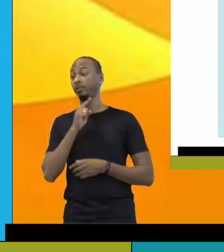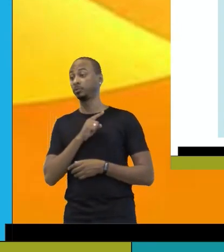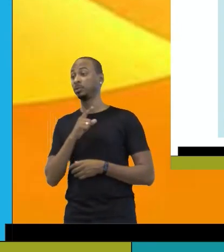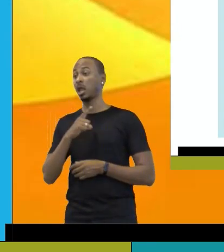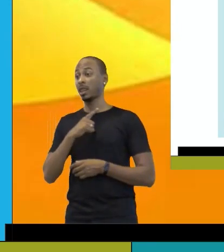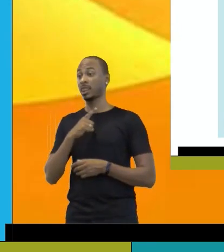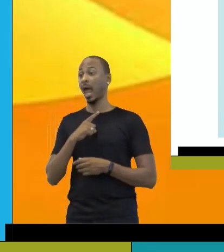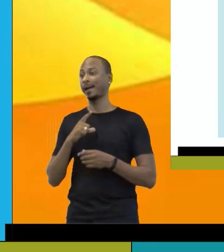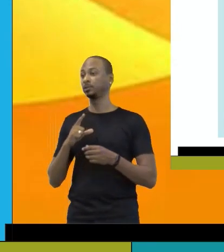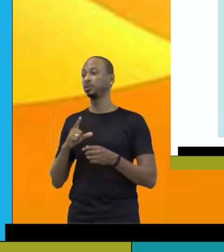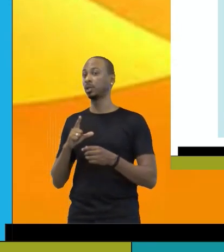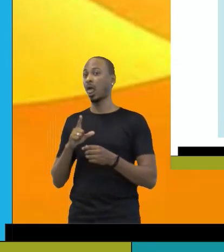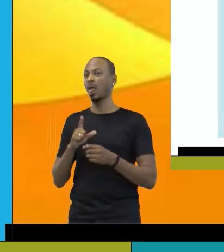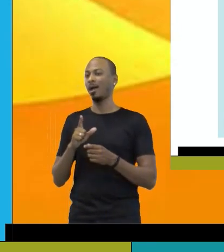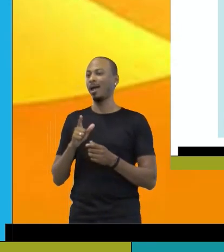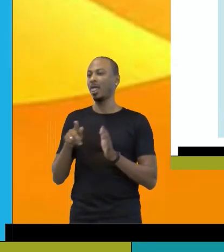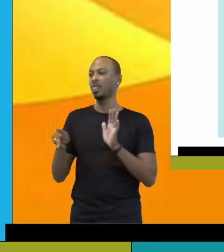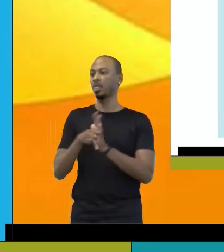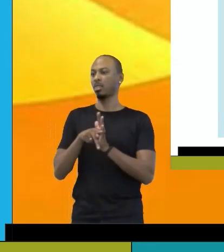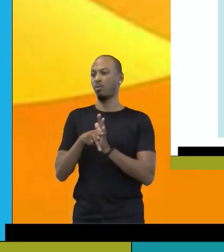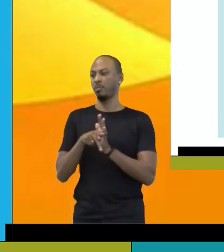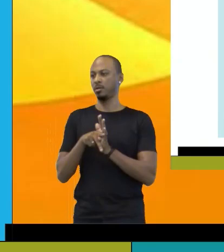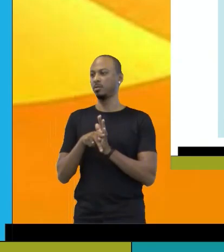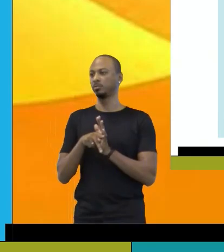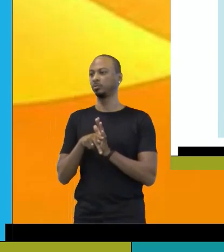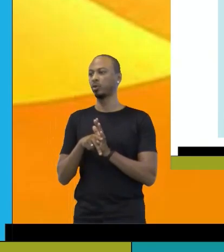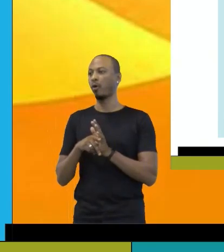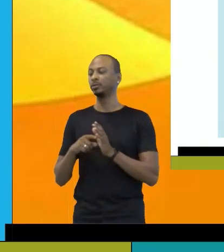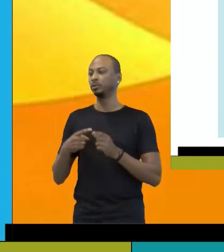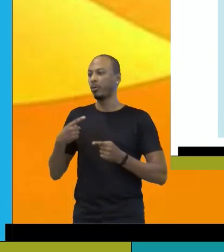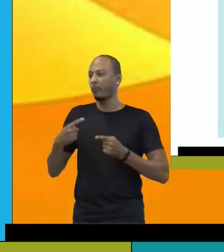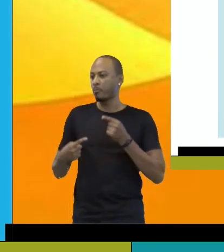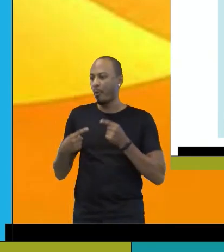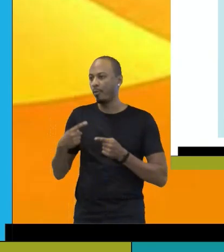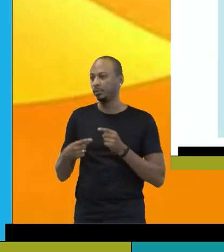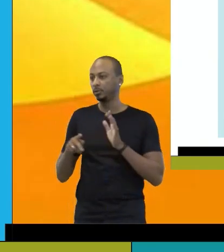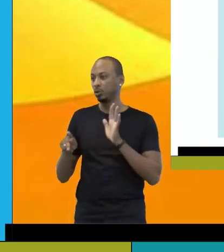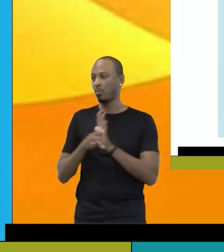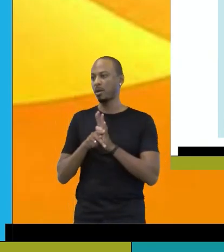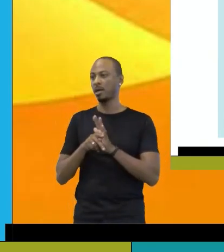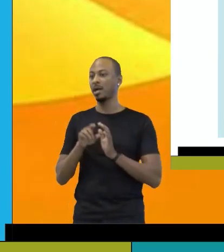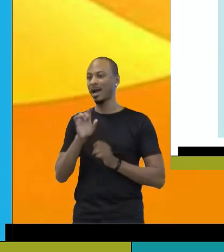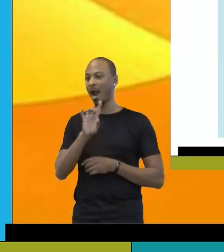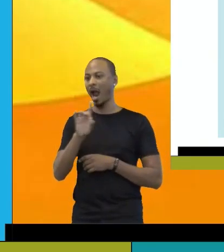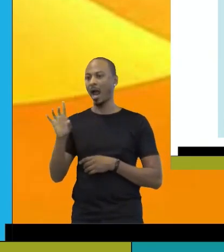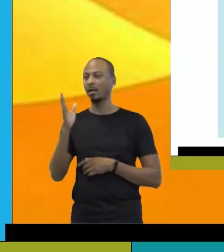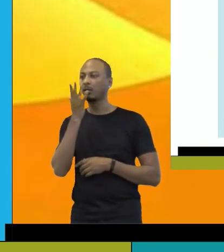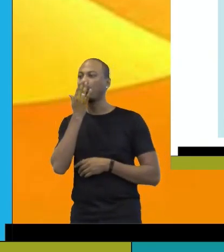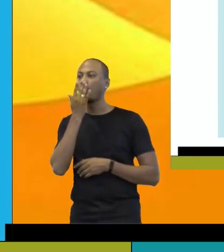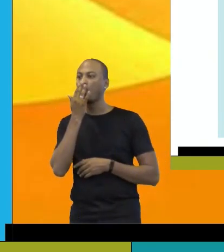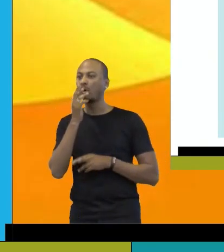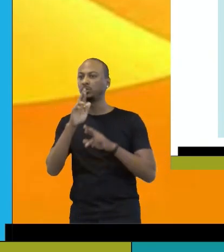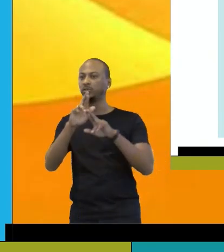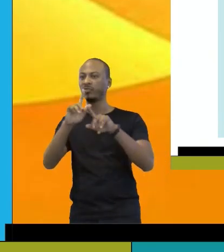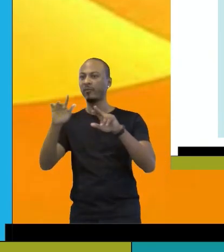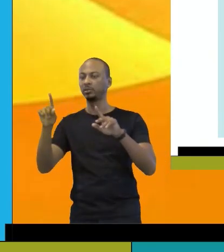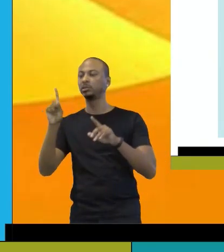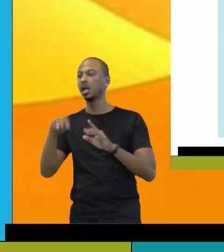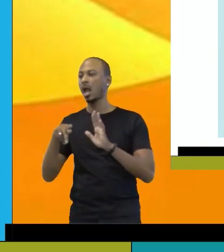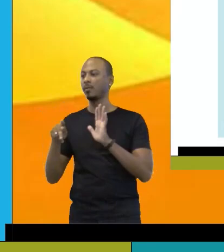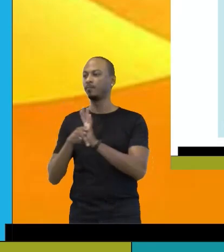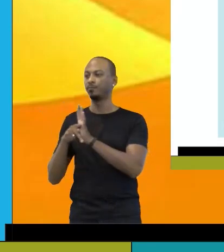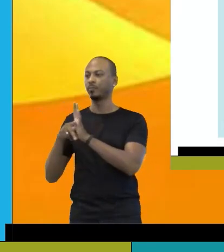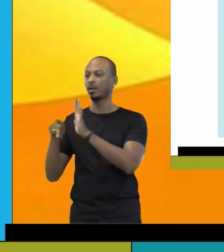poder particular. Se vocês observarem atentamente, cada cor representa o domínio de uma